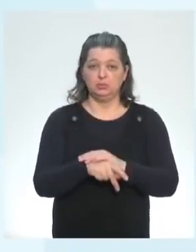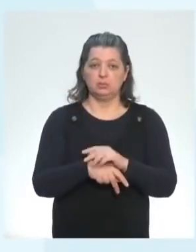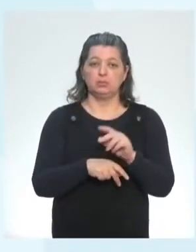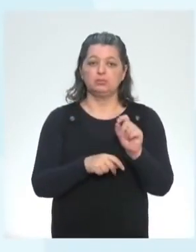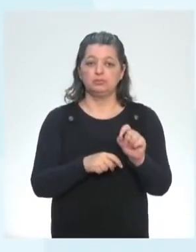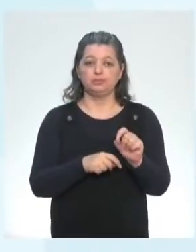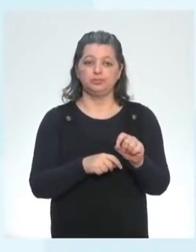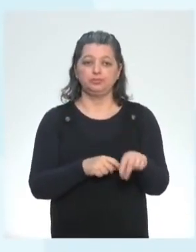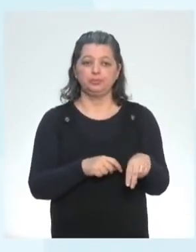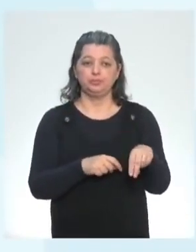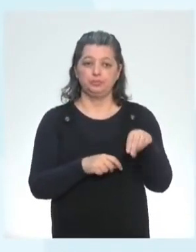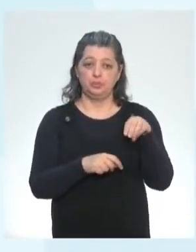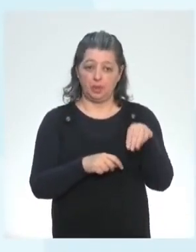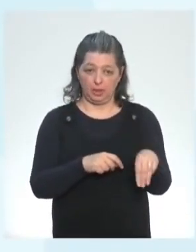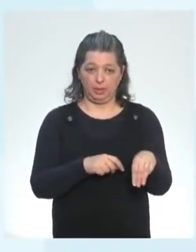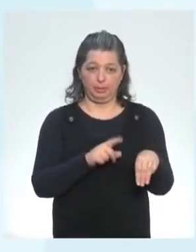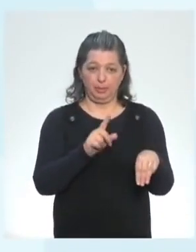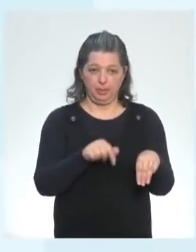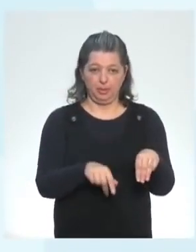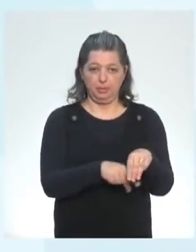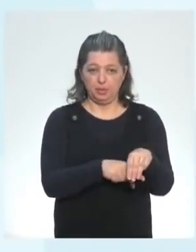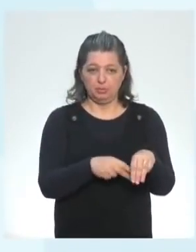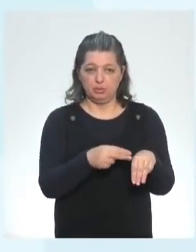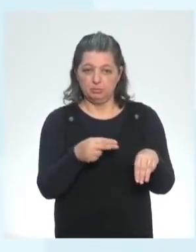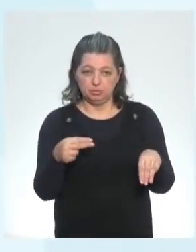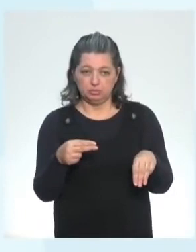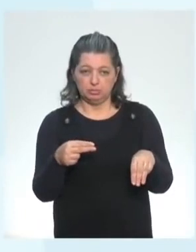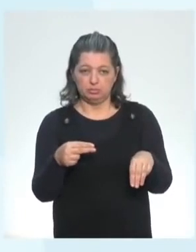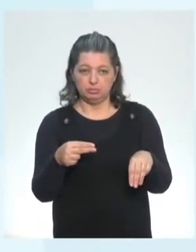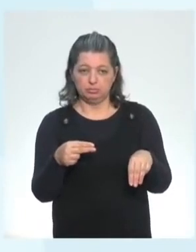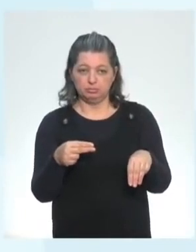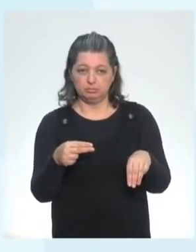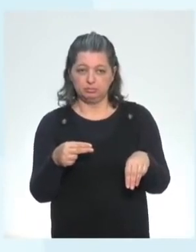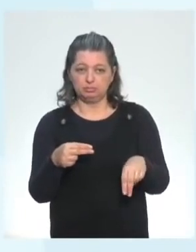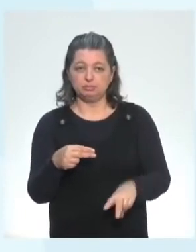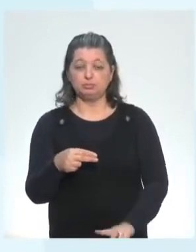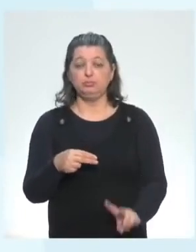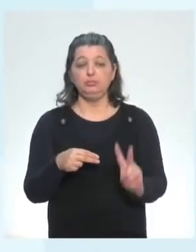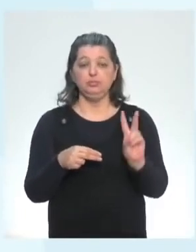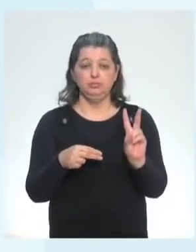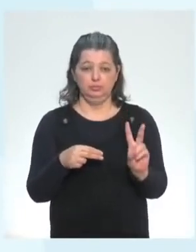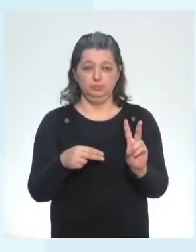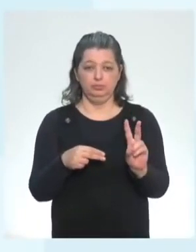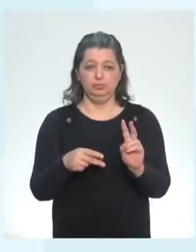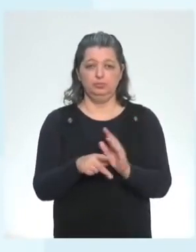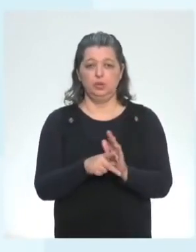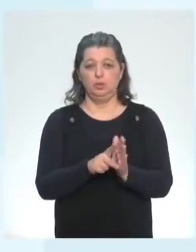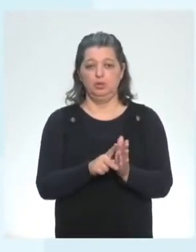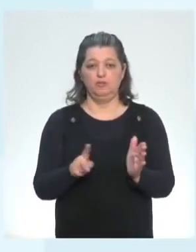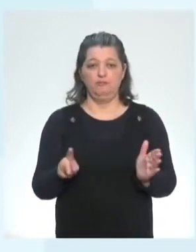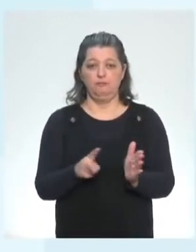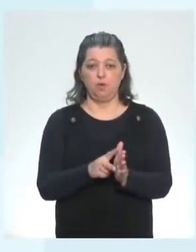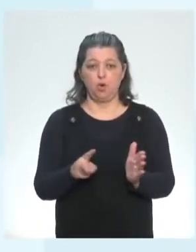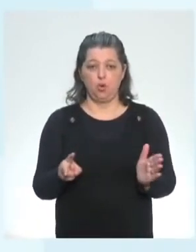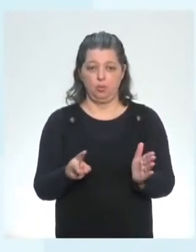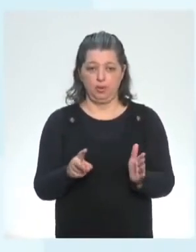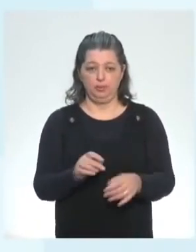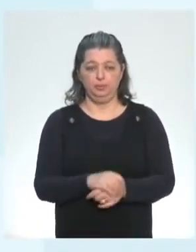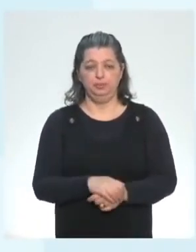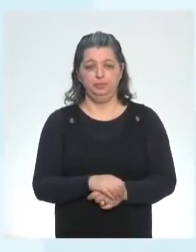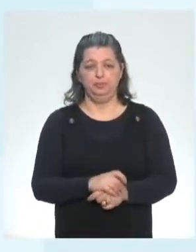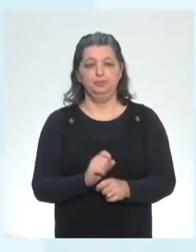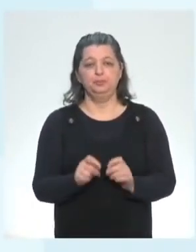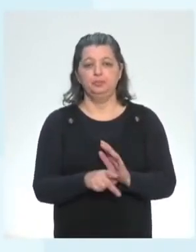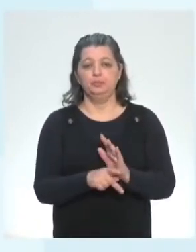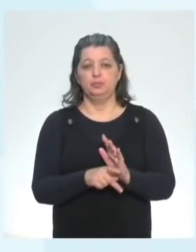significa concentração molar e o V significa volume. Então, a concentração molar da